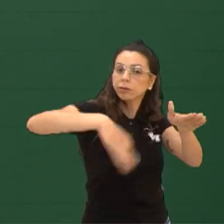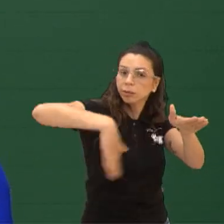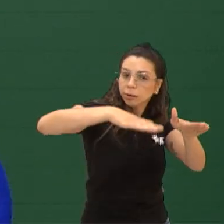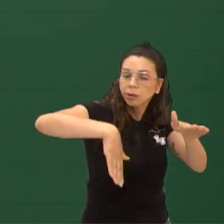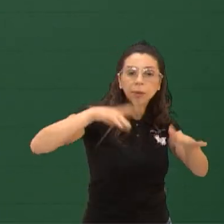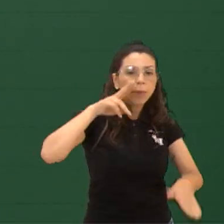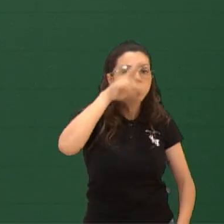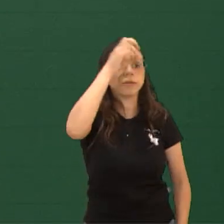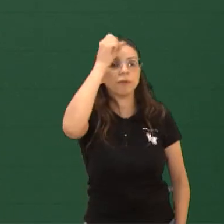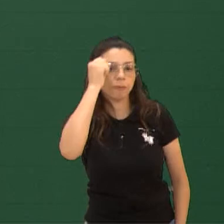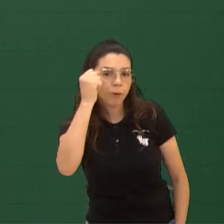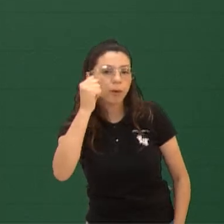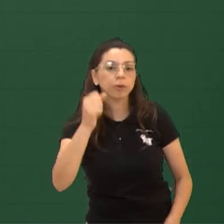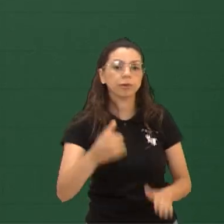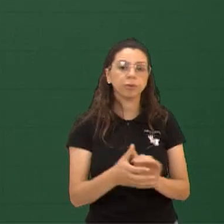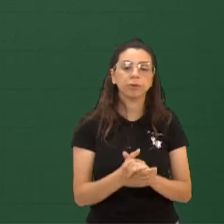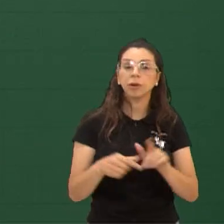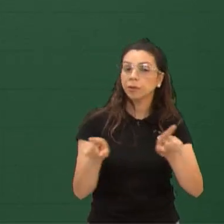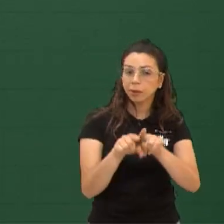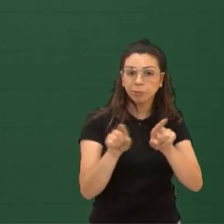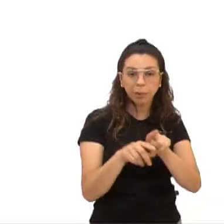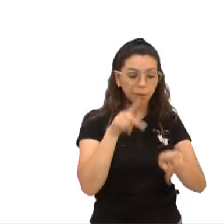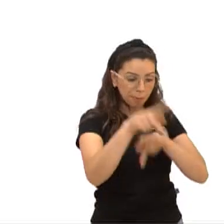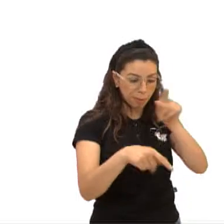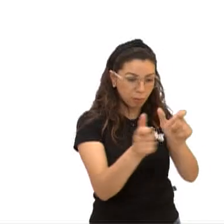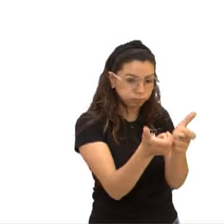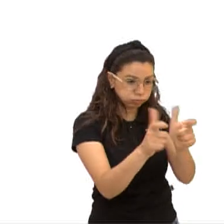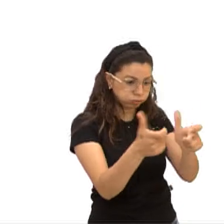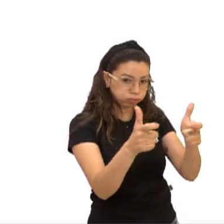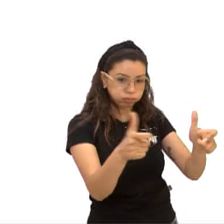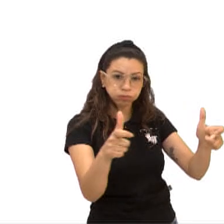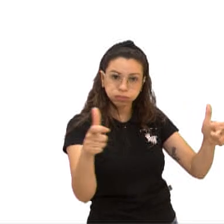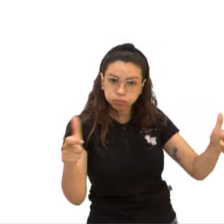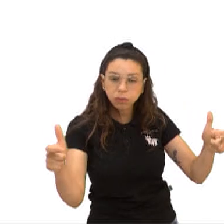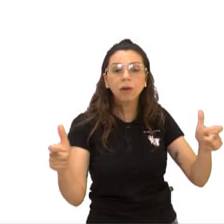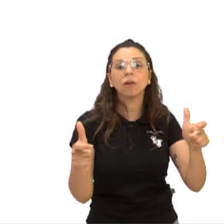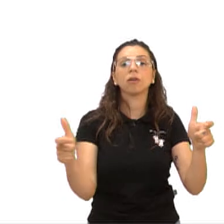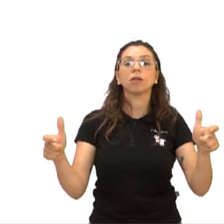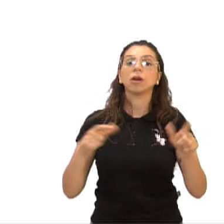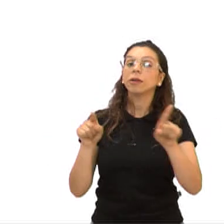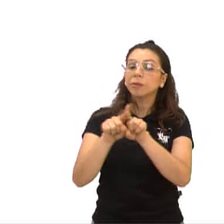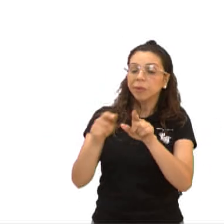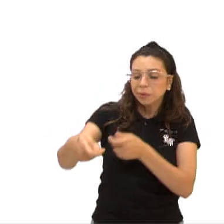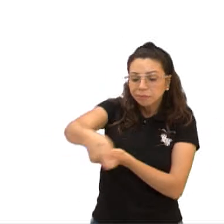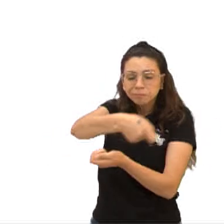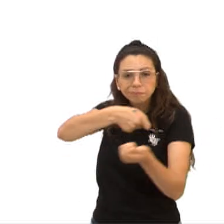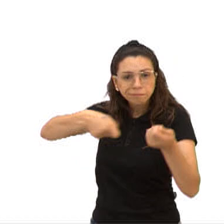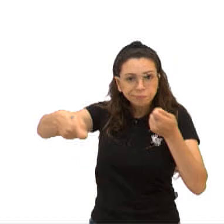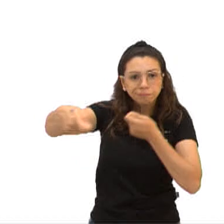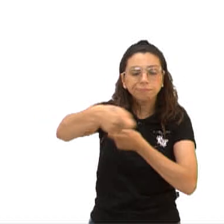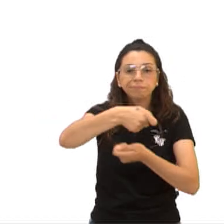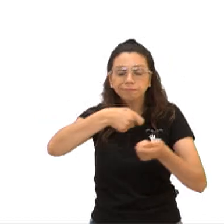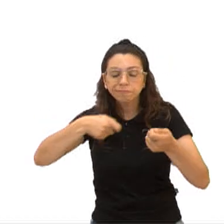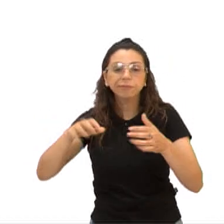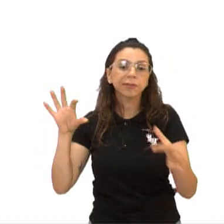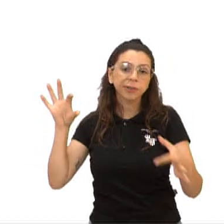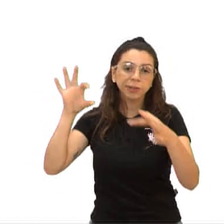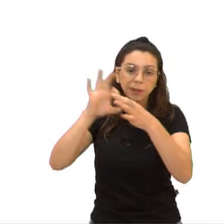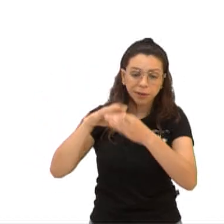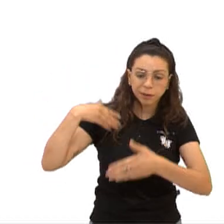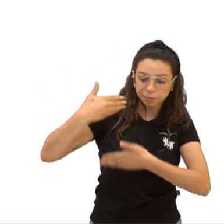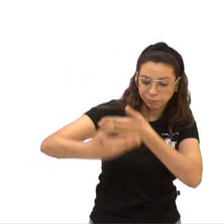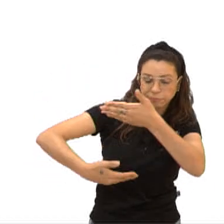mais fortes, mais densas, mais populosas e também temos questões econômicas ligadas ao processo